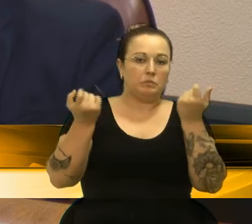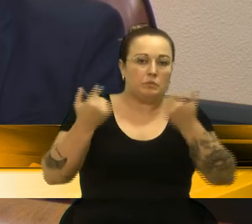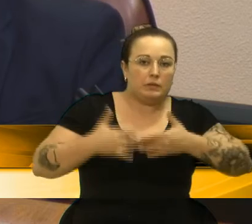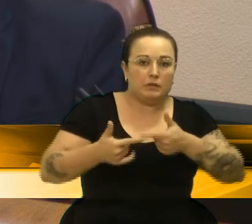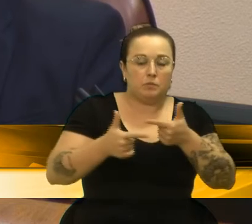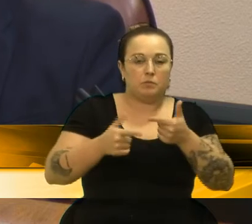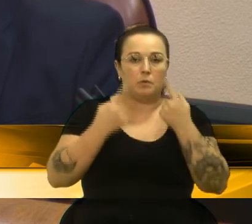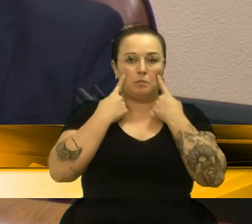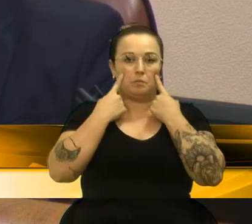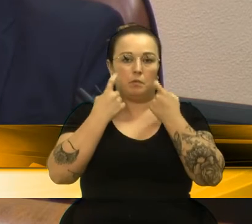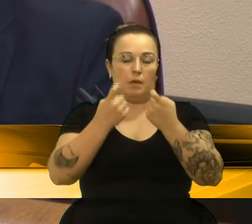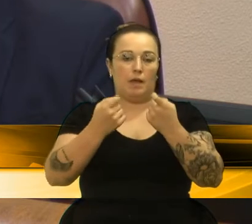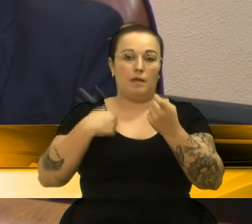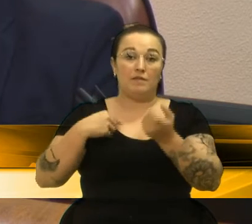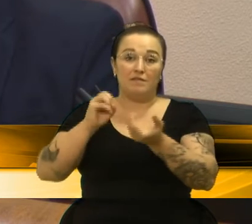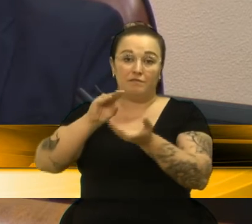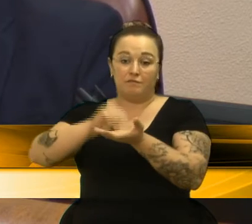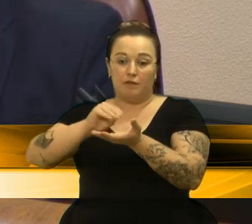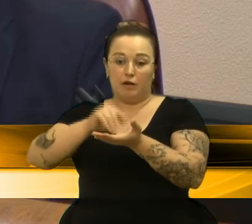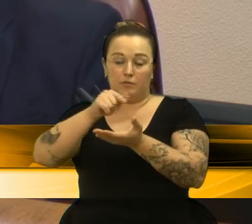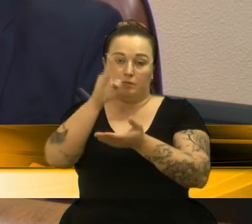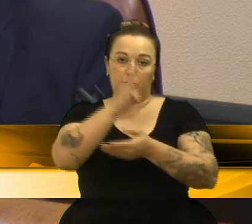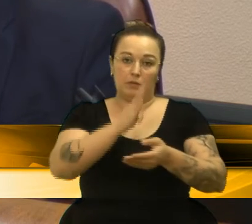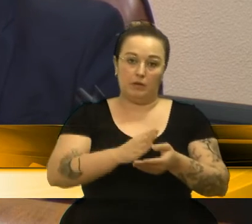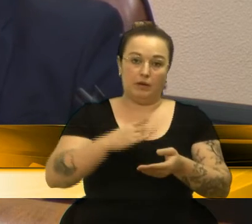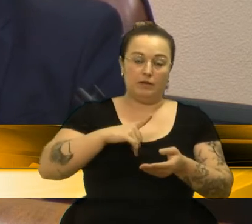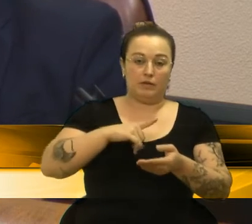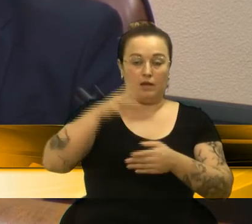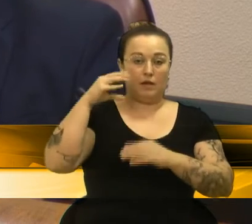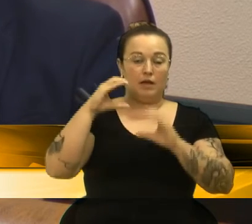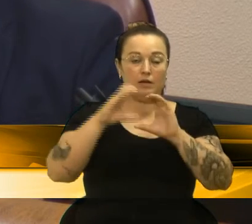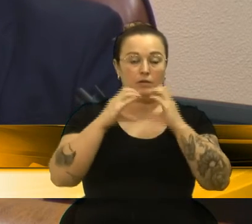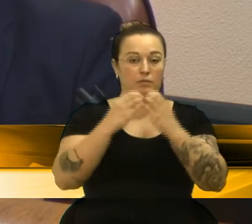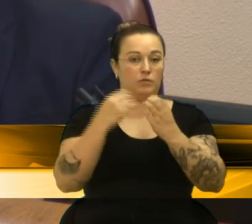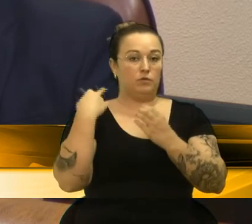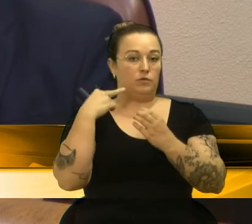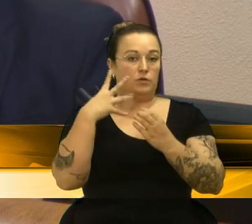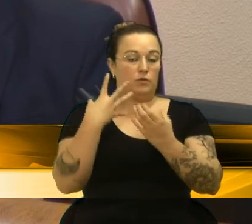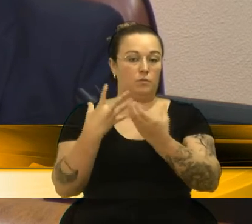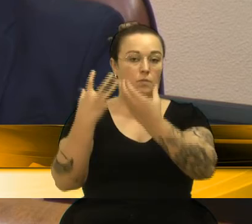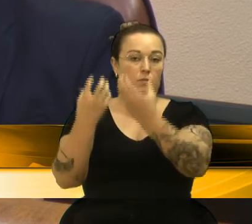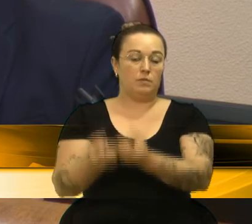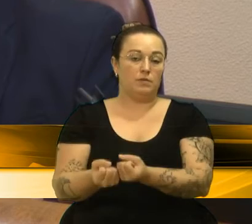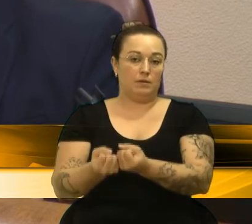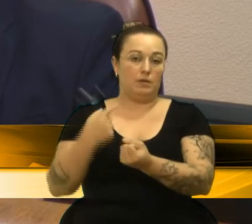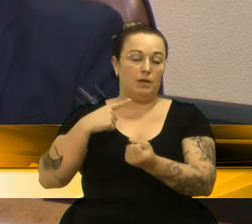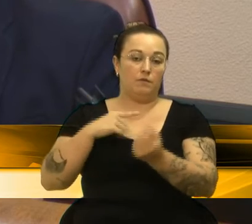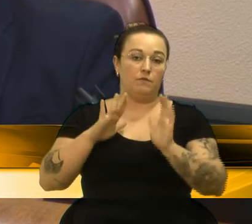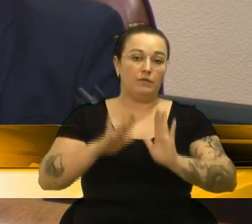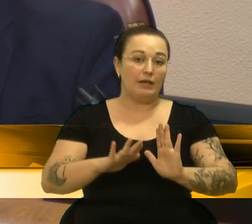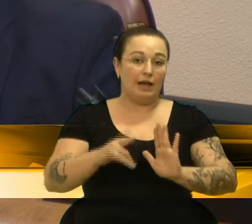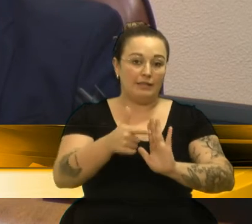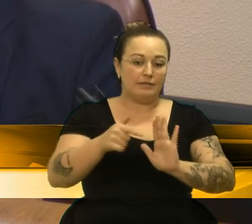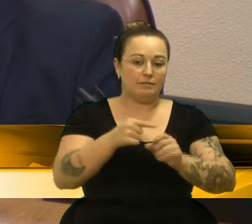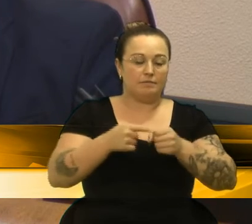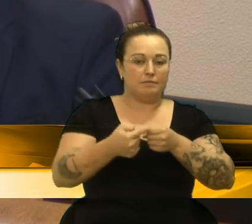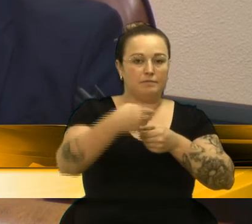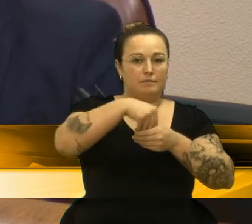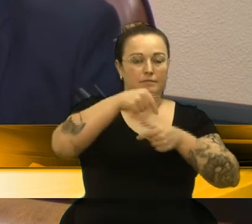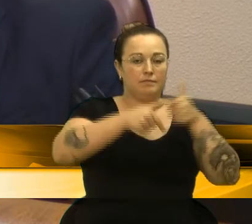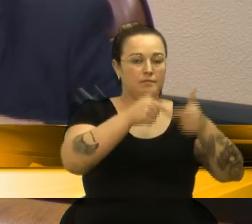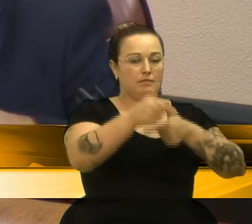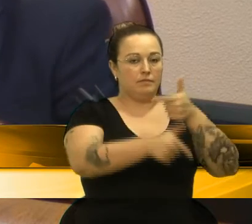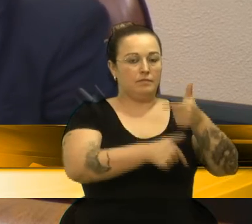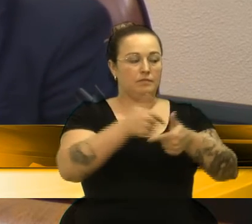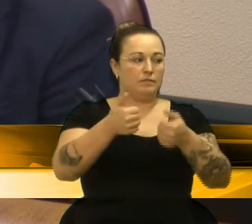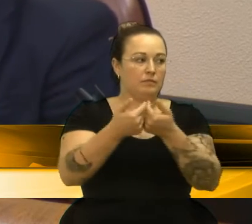ausência do país, não importa o tempo, impõe-se a autorização da Câmara, não podendo o prefeito valer-se daquele prazo. Ultrapassando a fronteira, o espaço aéreo e o mar territorial